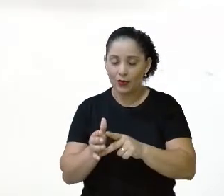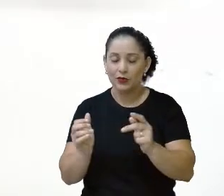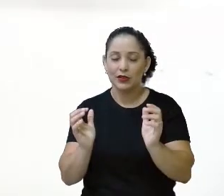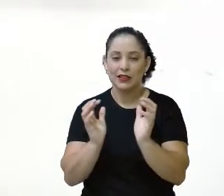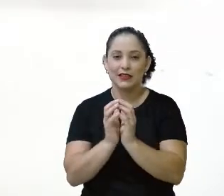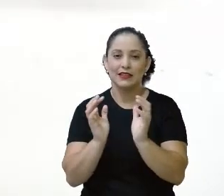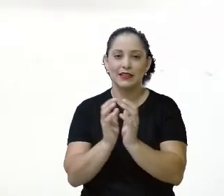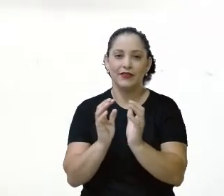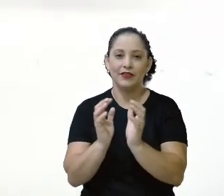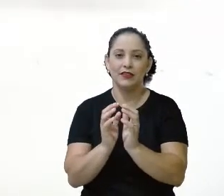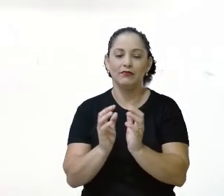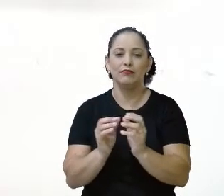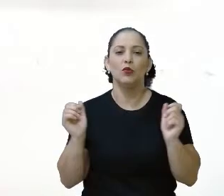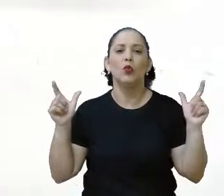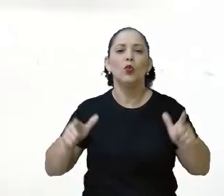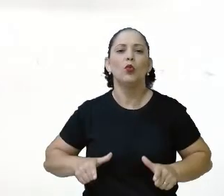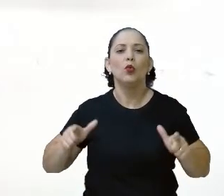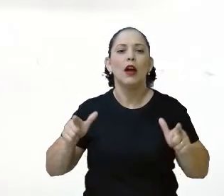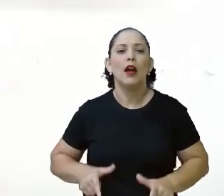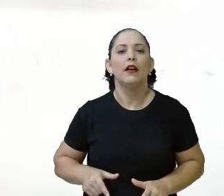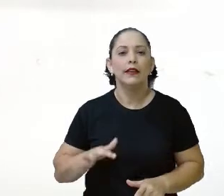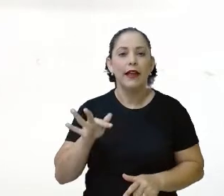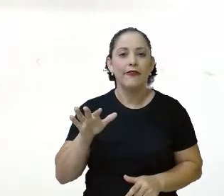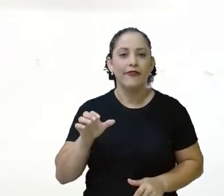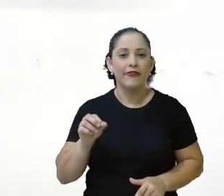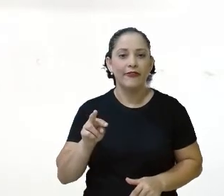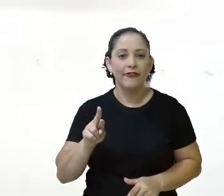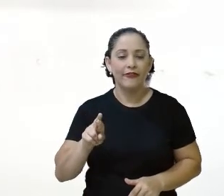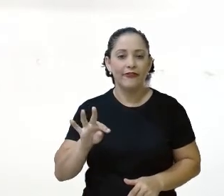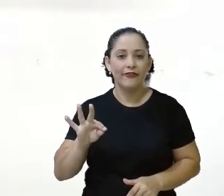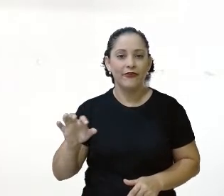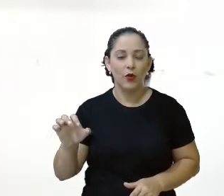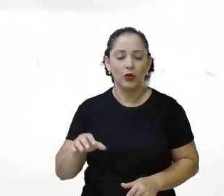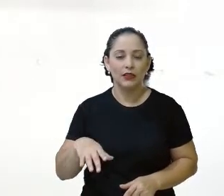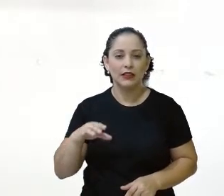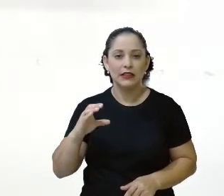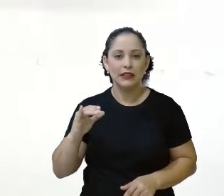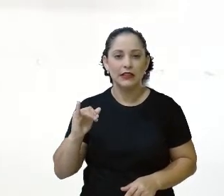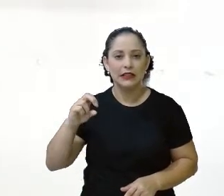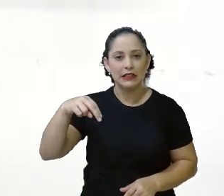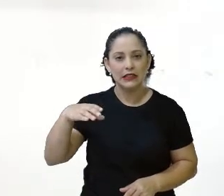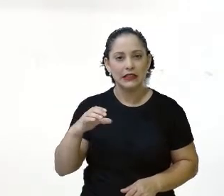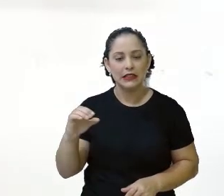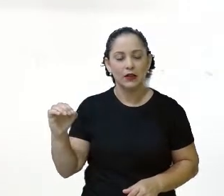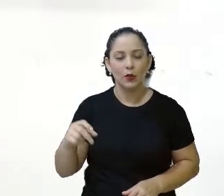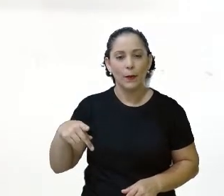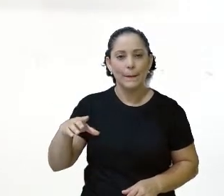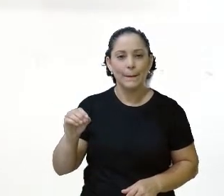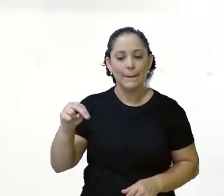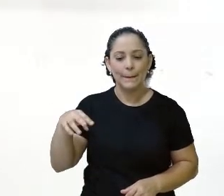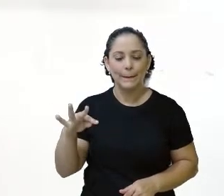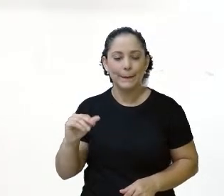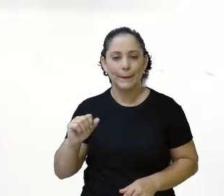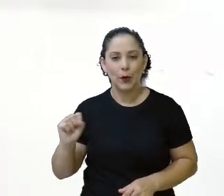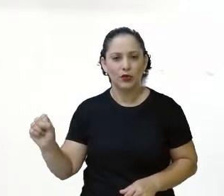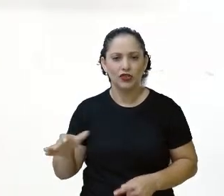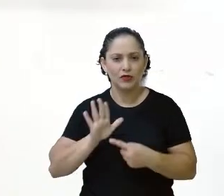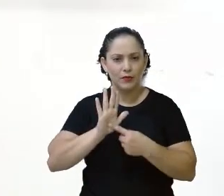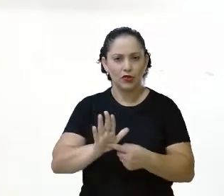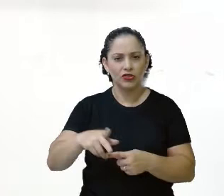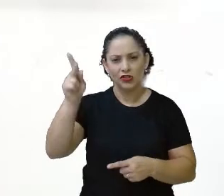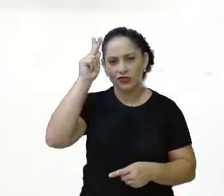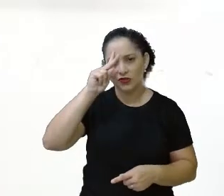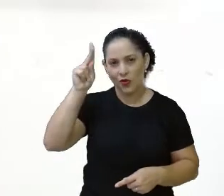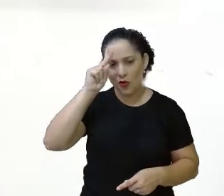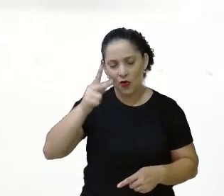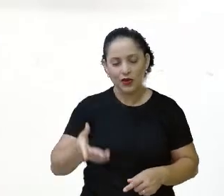ali localizado no Forte das 5 Pontas e também mostra toda a nossa história, a nossa cultura. Então,